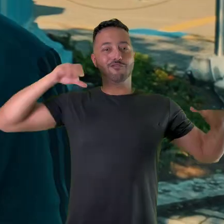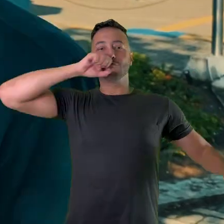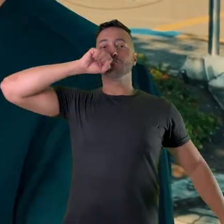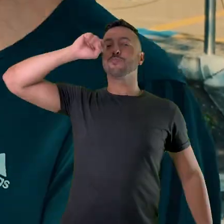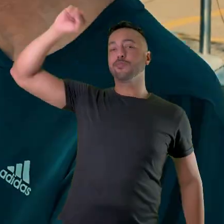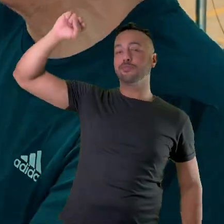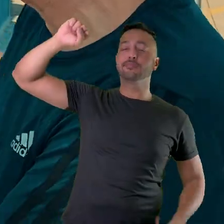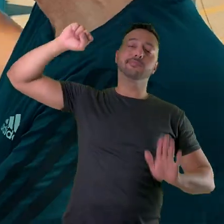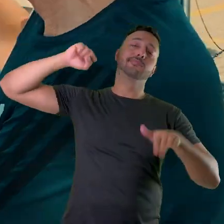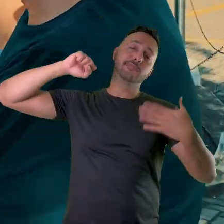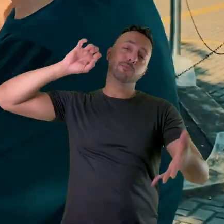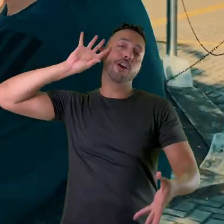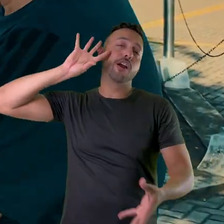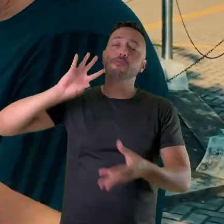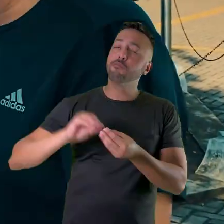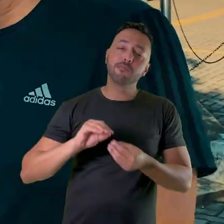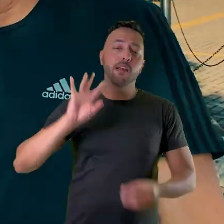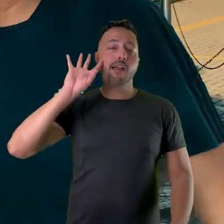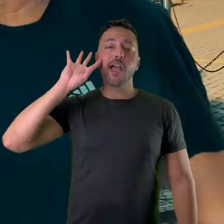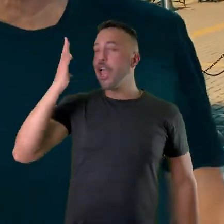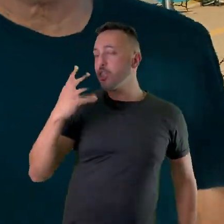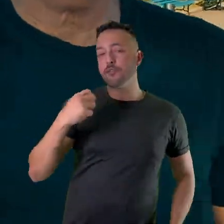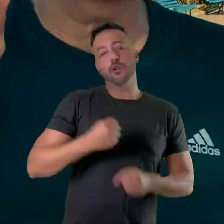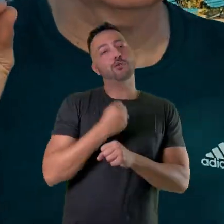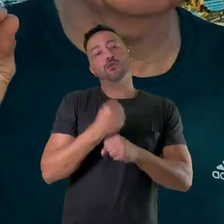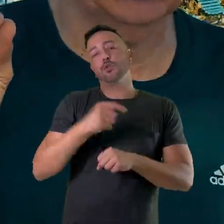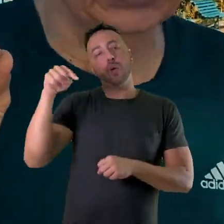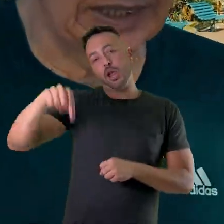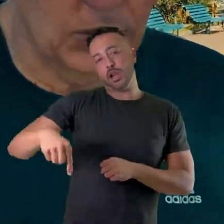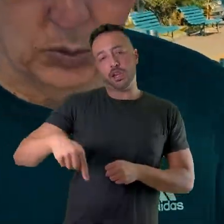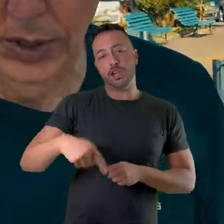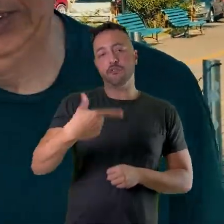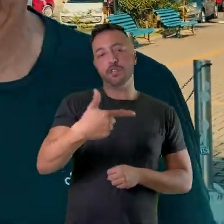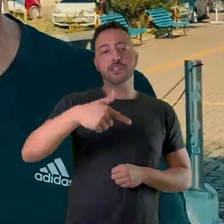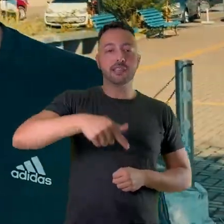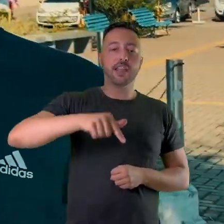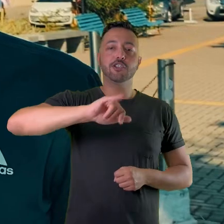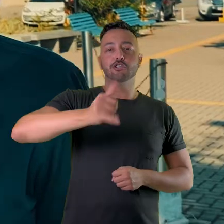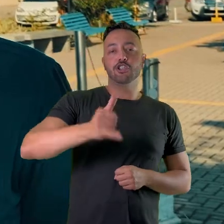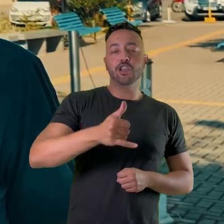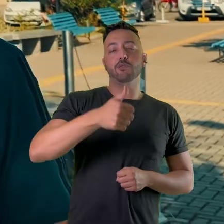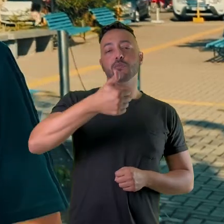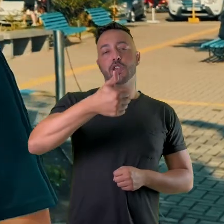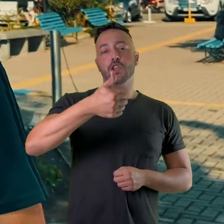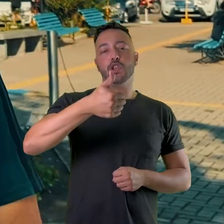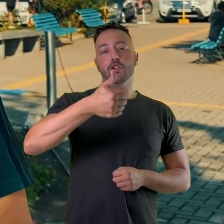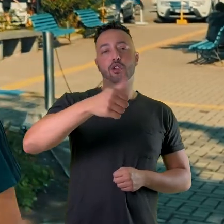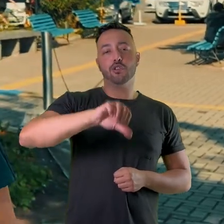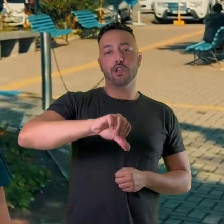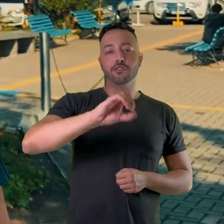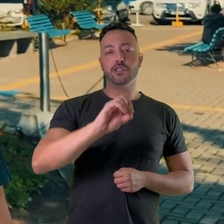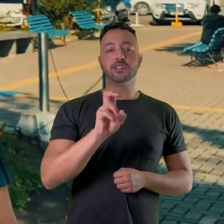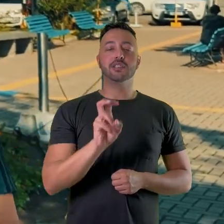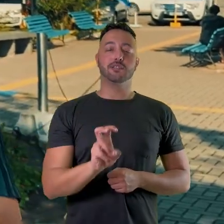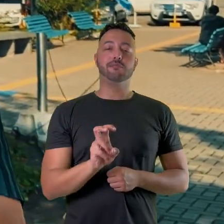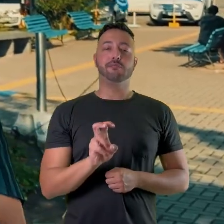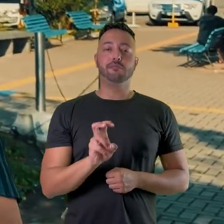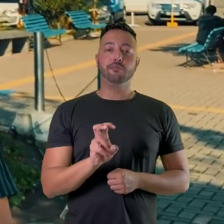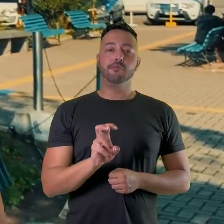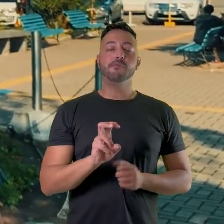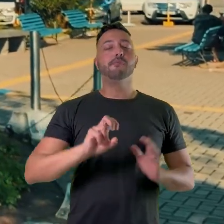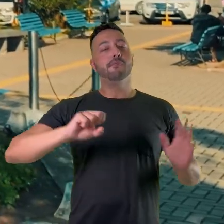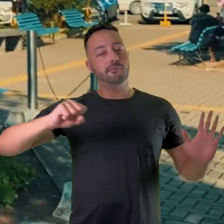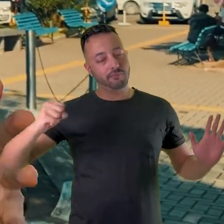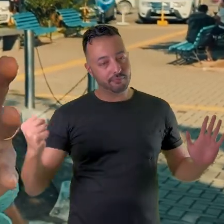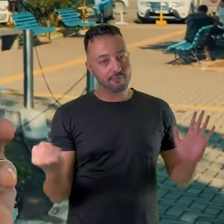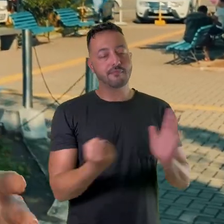que ia ser construído aqui. E como disse, foi inaugurado em 27 de janeiro de 1905, para